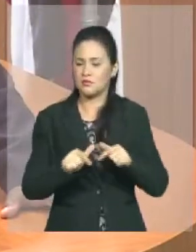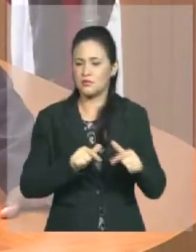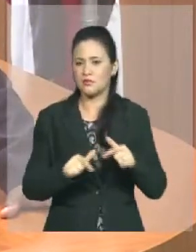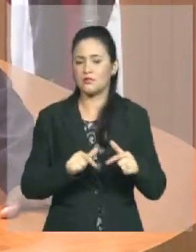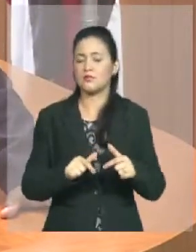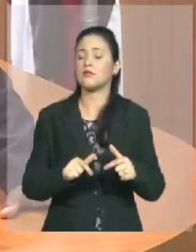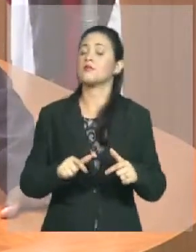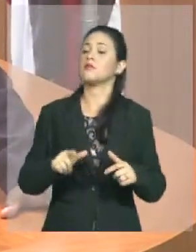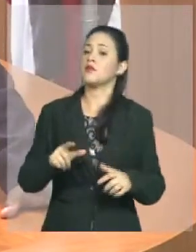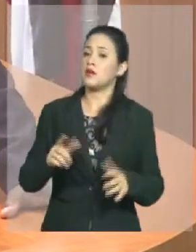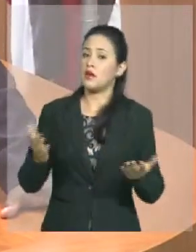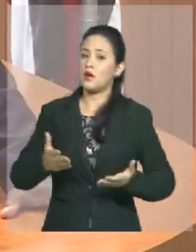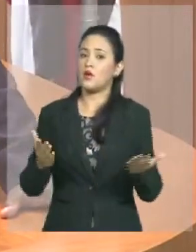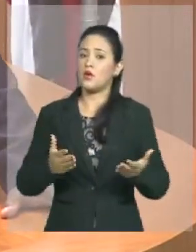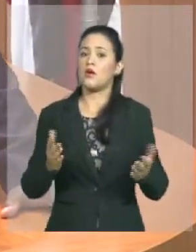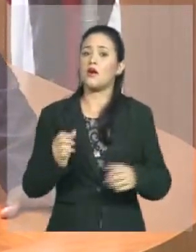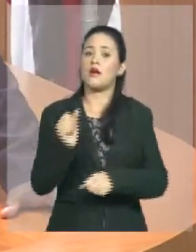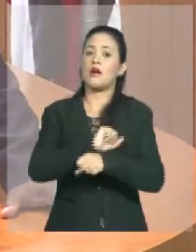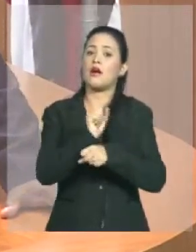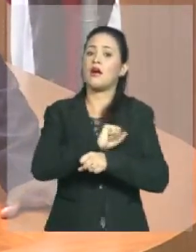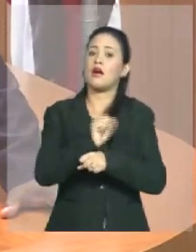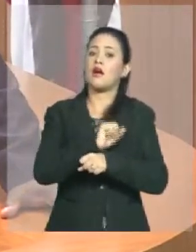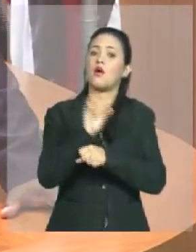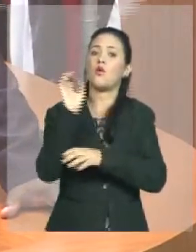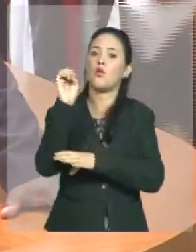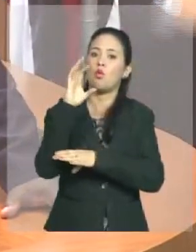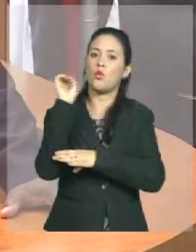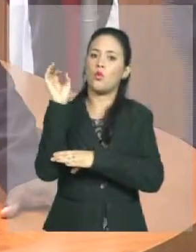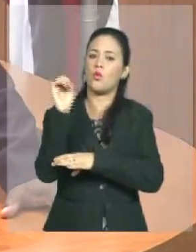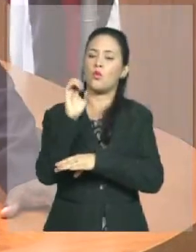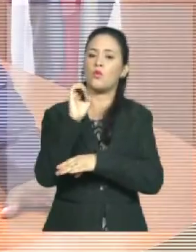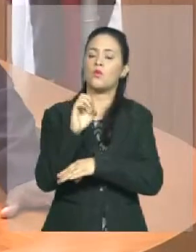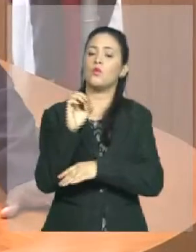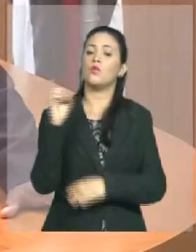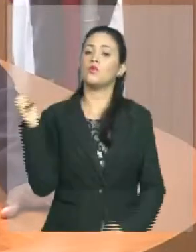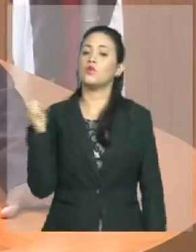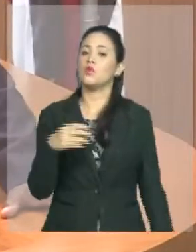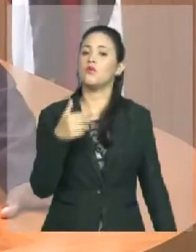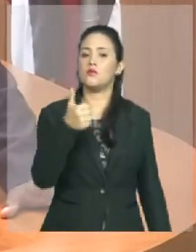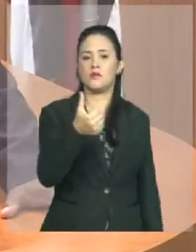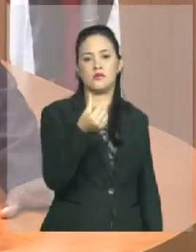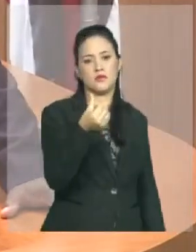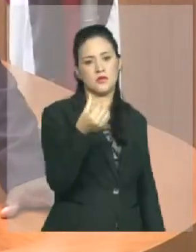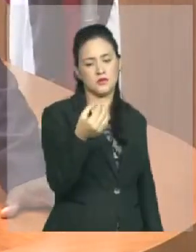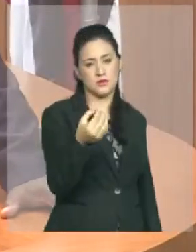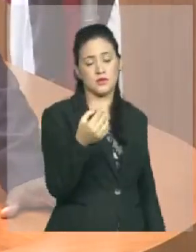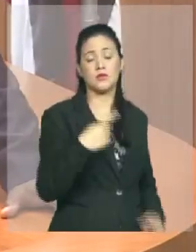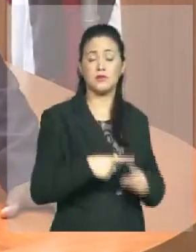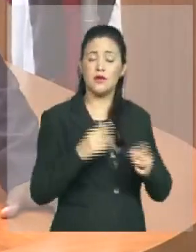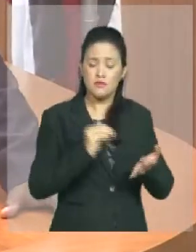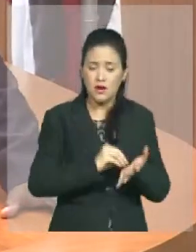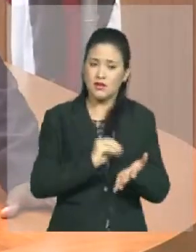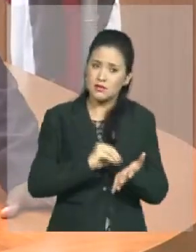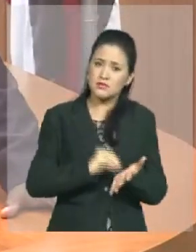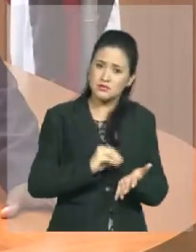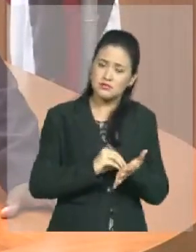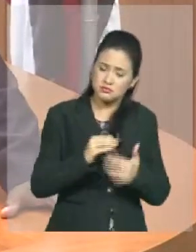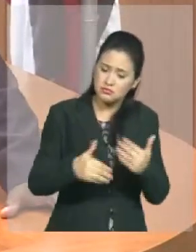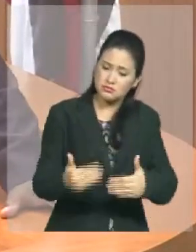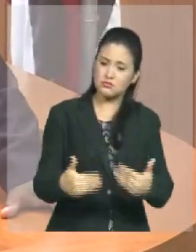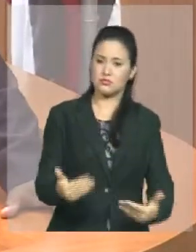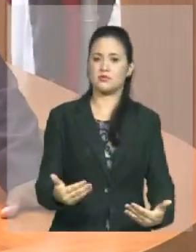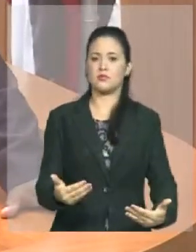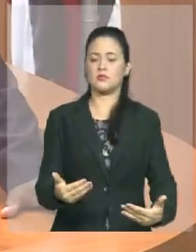coisa a se fazer. E nós não vamos fechar os olhos com relação a isso. Reafirmo, o nosso